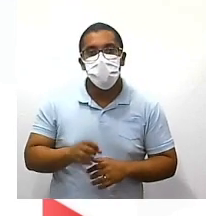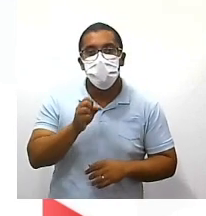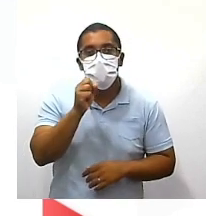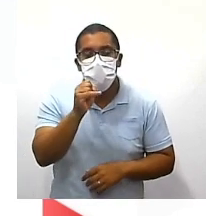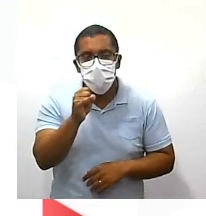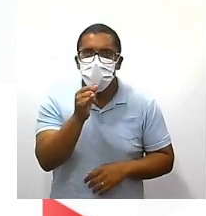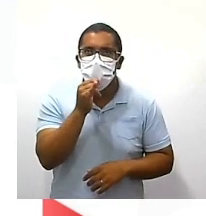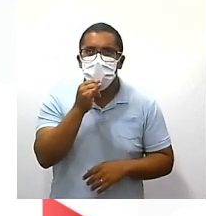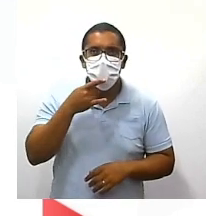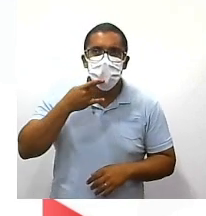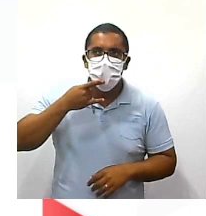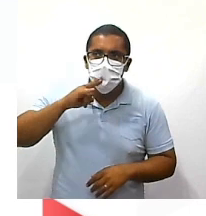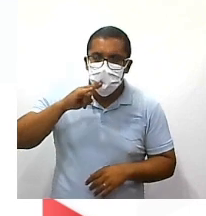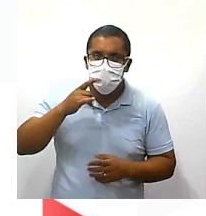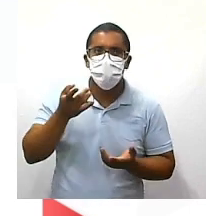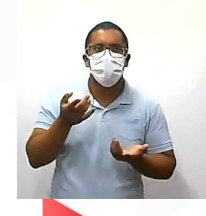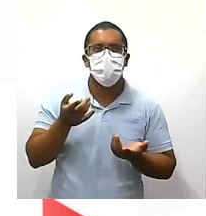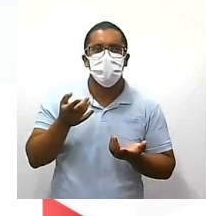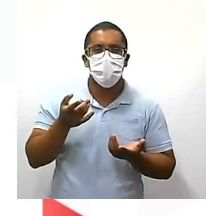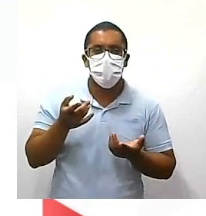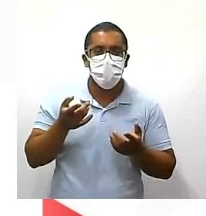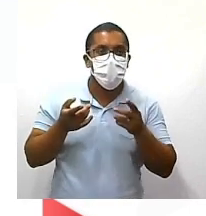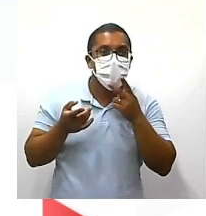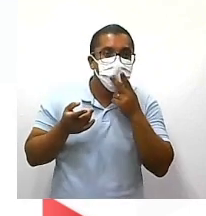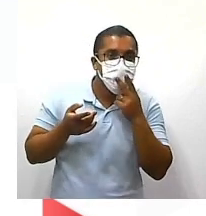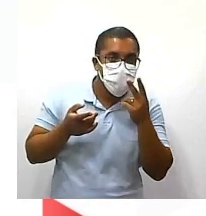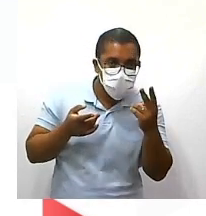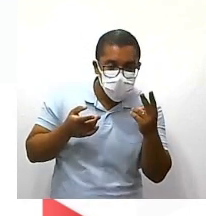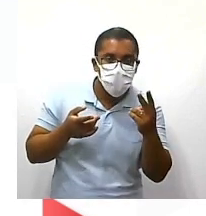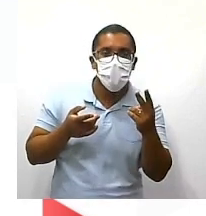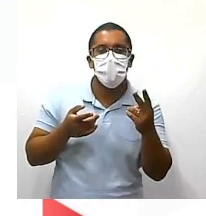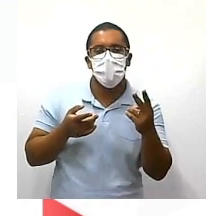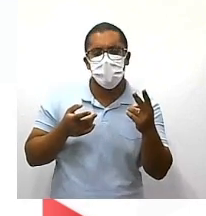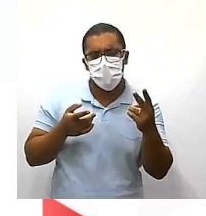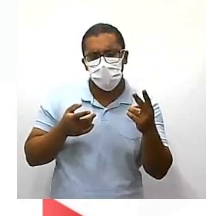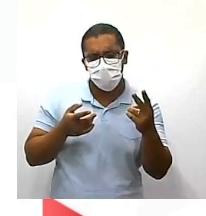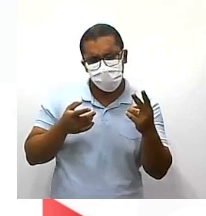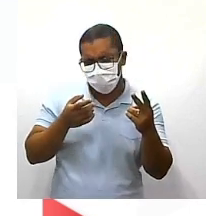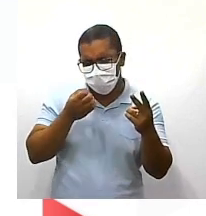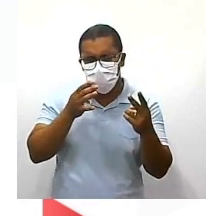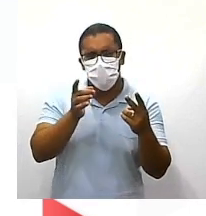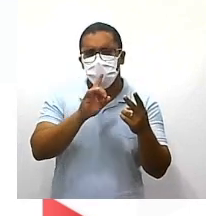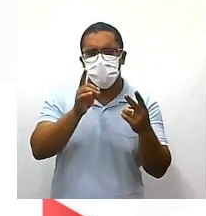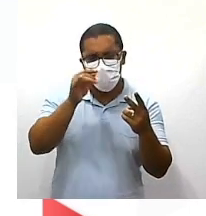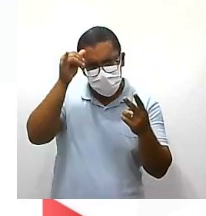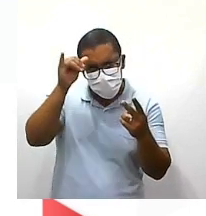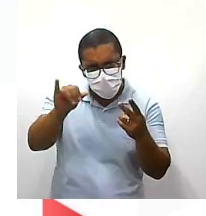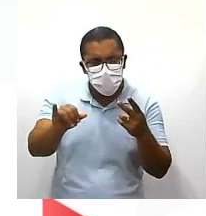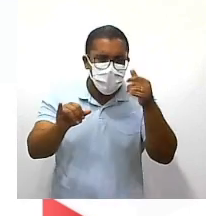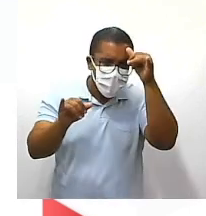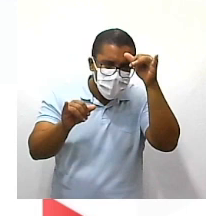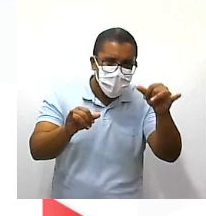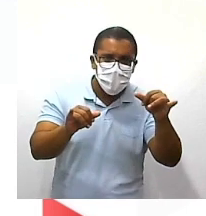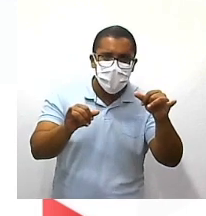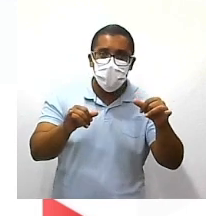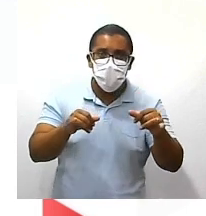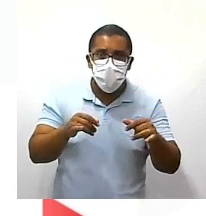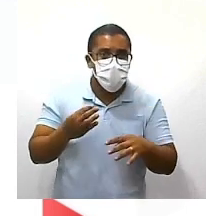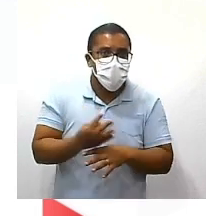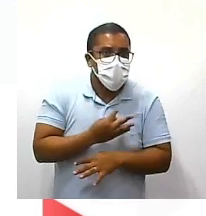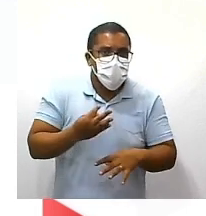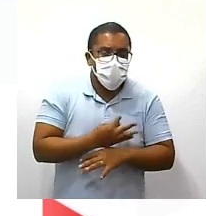substâncias como o álcool e o tabaco, o consumo ele deve ser evitado. Mas, caso não seja